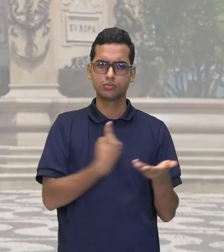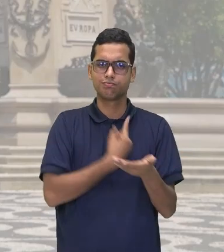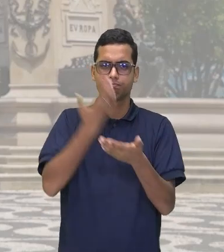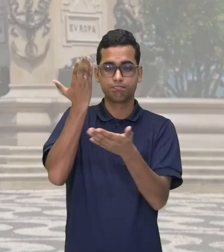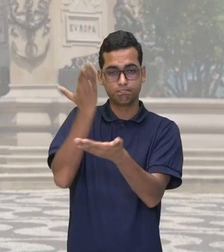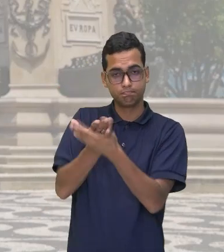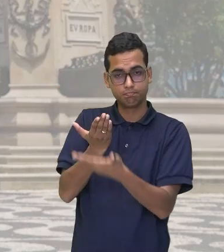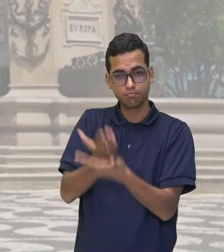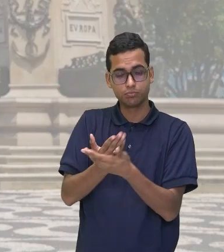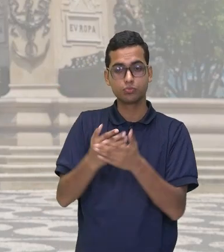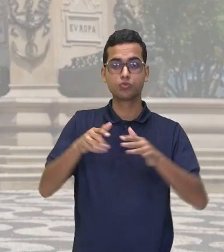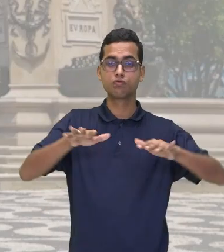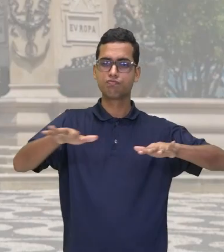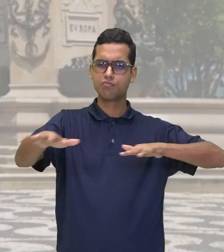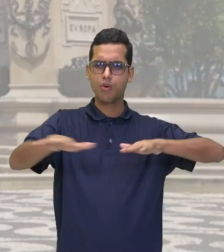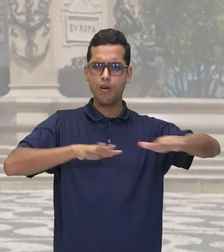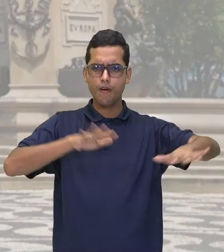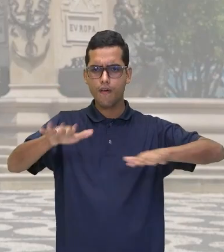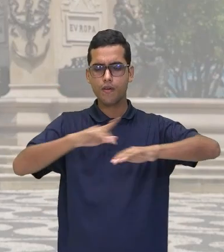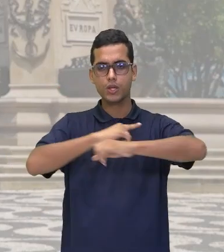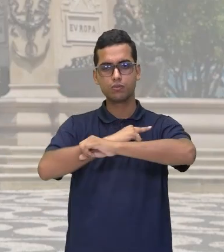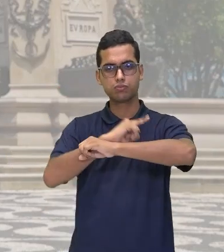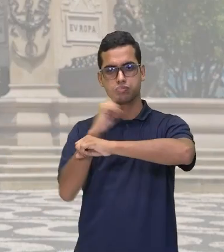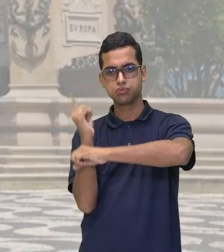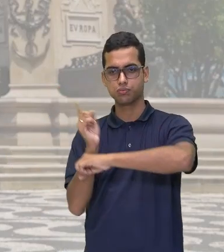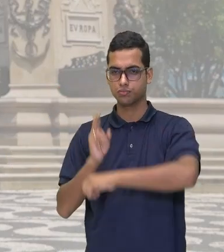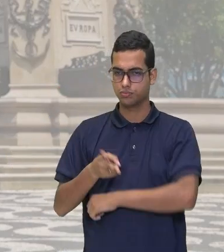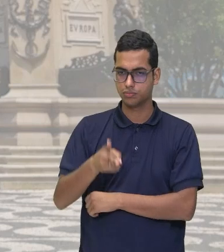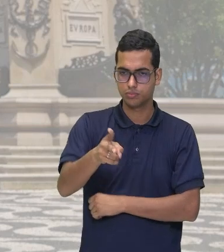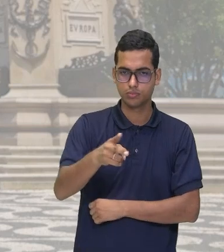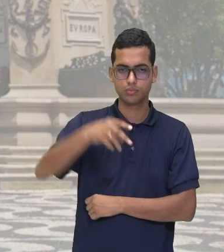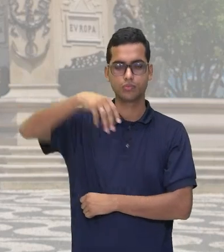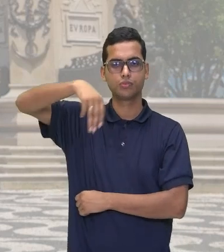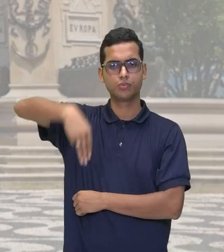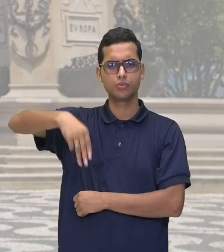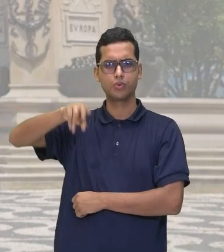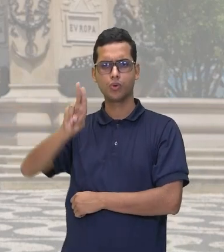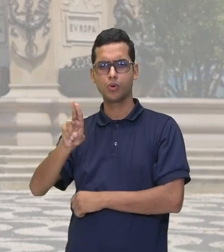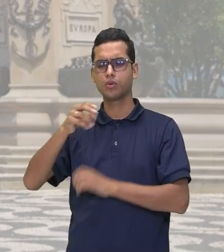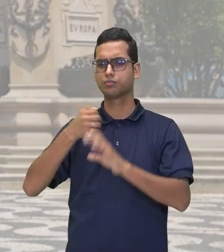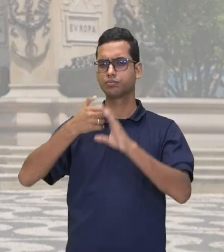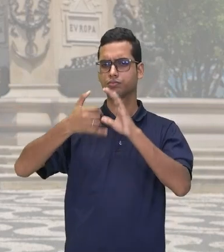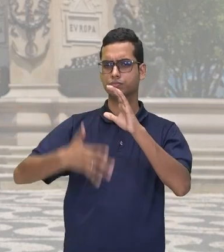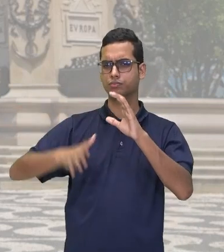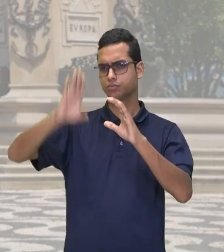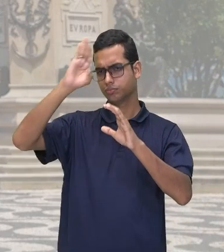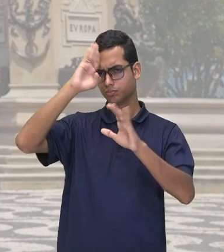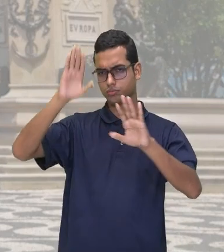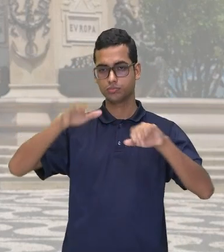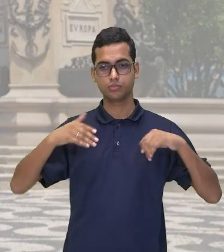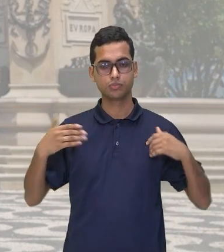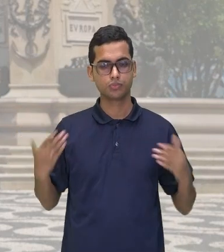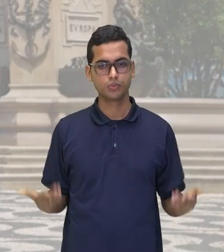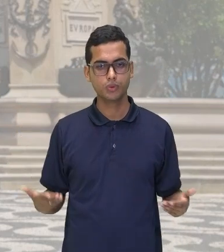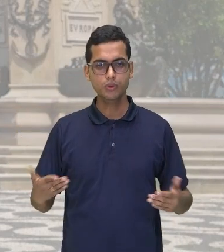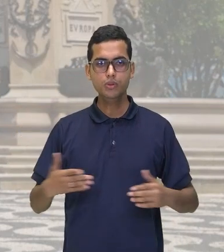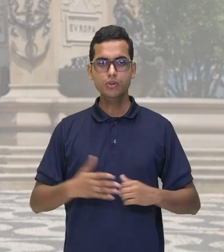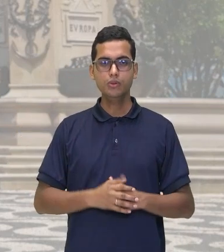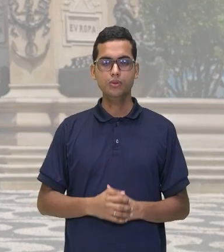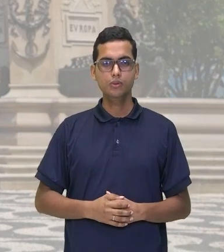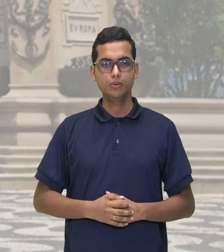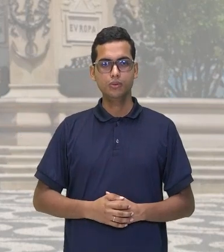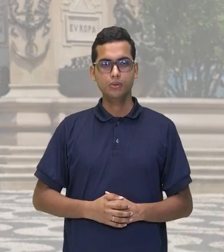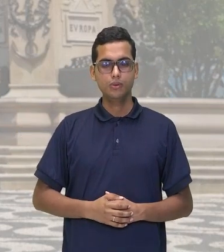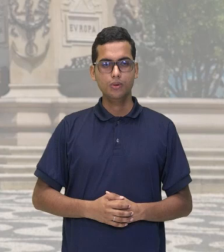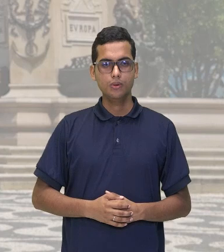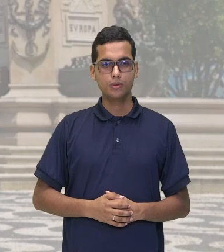o movimento uniforme, o MU. Qual é a sua principal característica? A sua principal